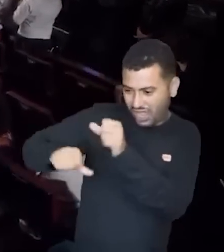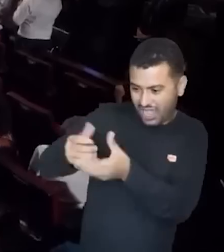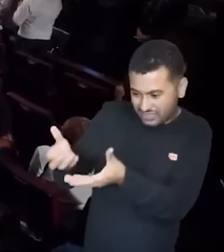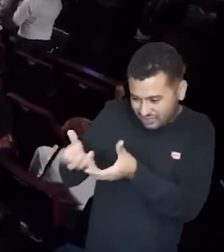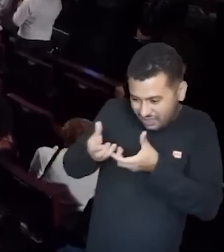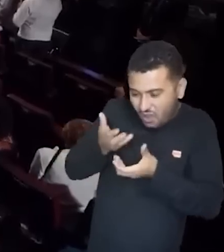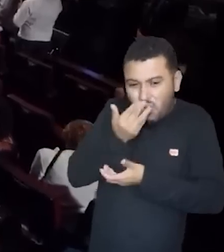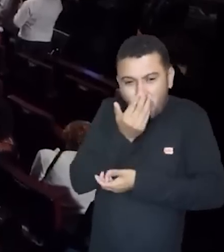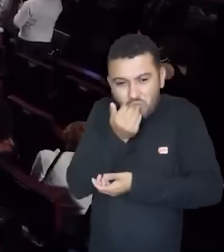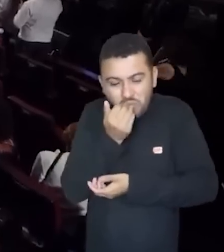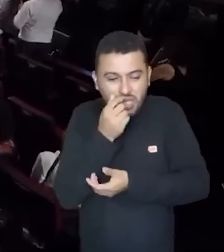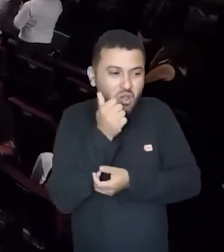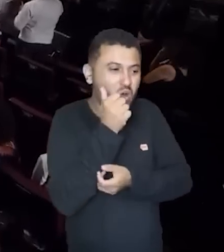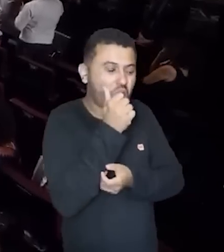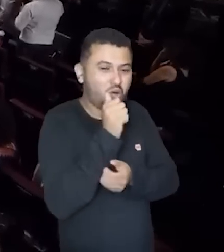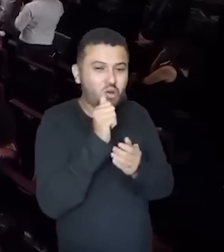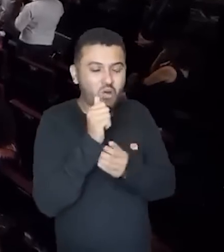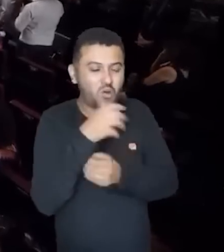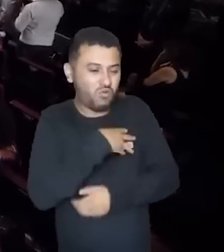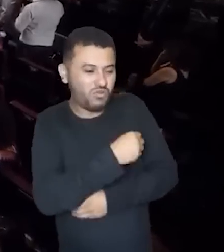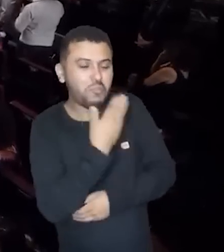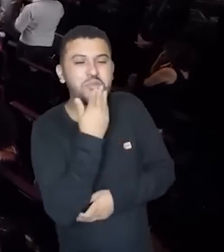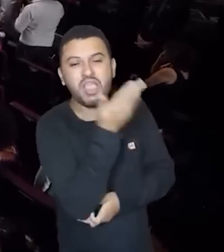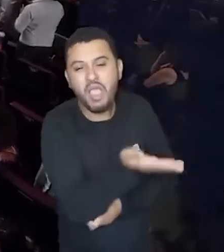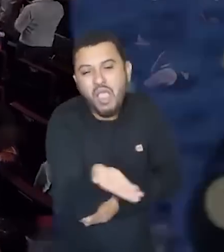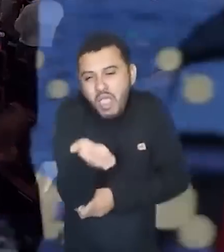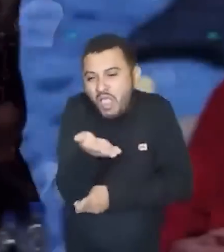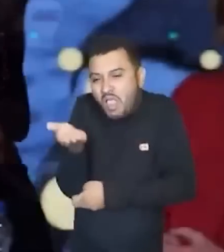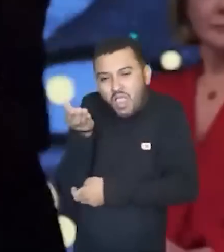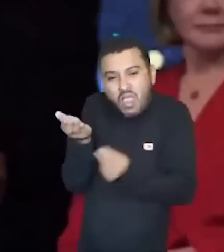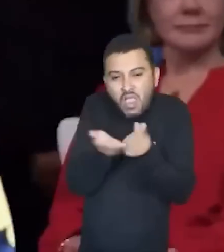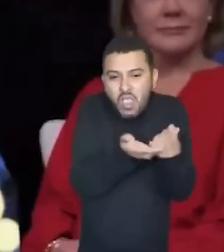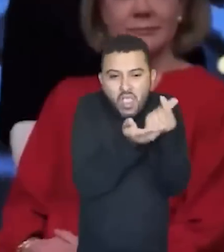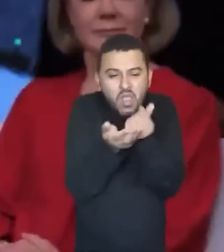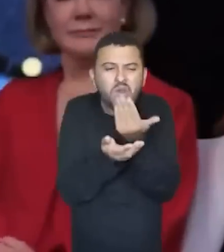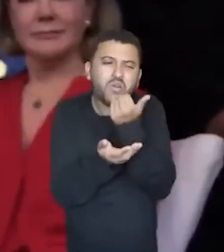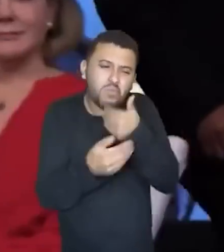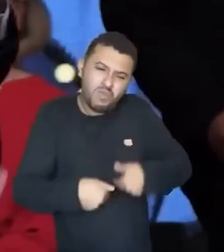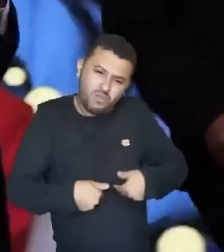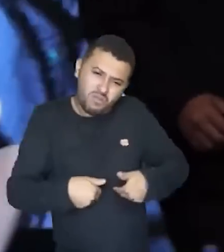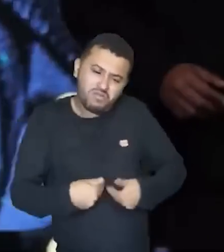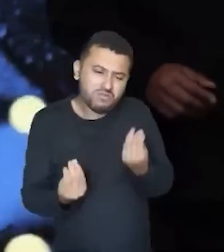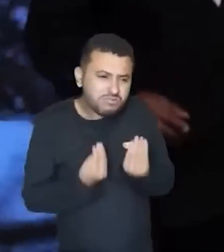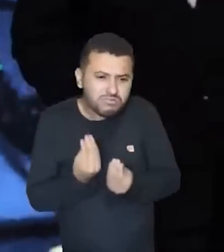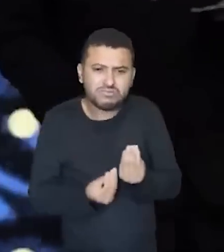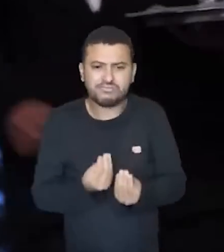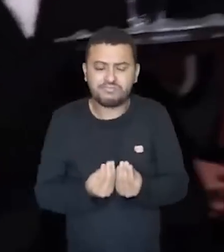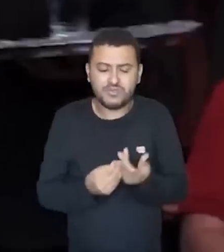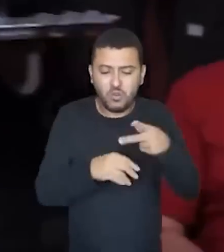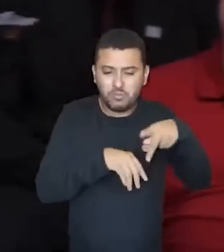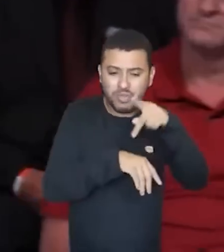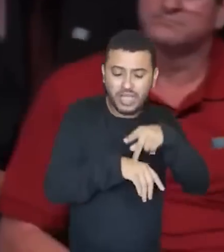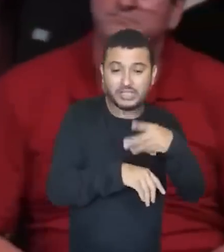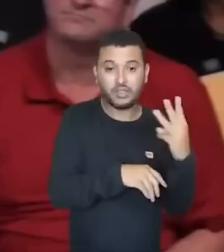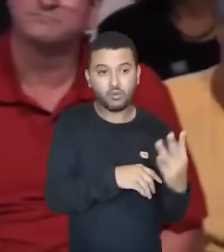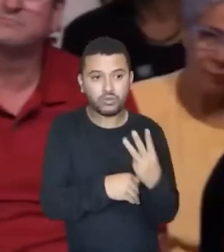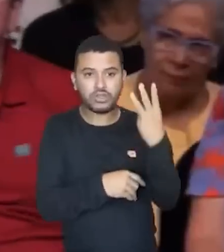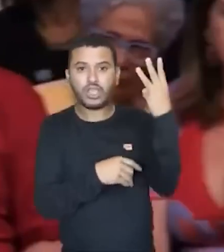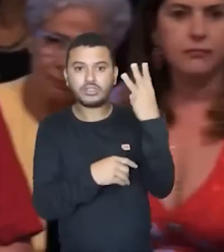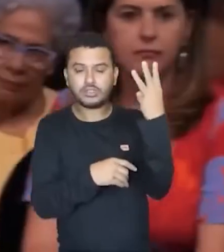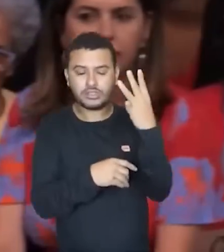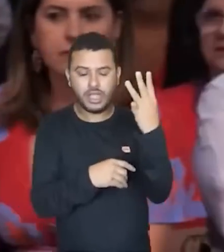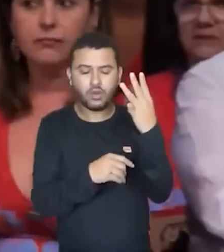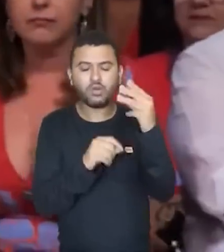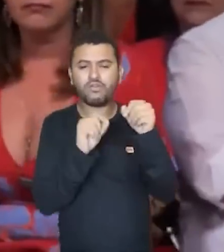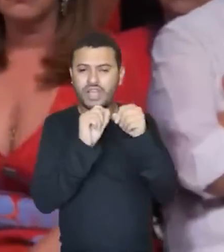colocar o seu filho na esquina para pedir esmola para poder comer. Afinal de contas, esse país é o terceiro país produtor de alimento